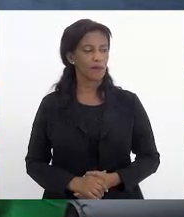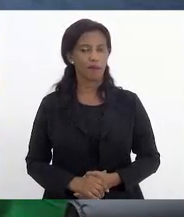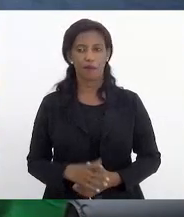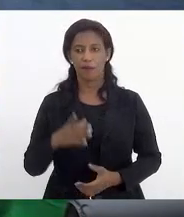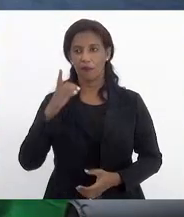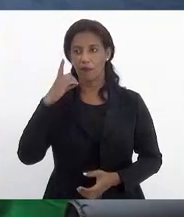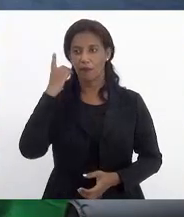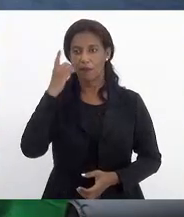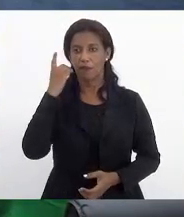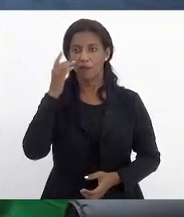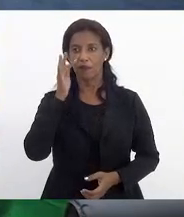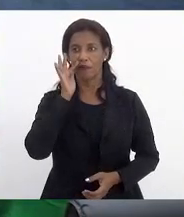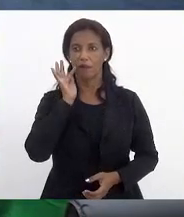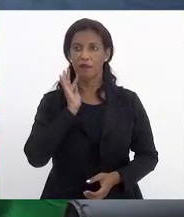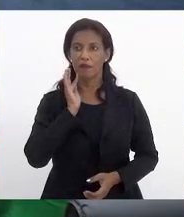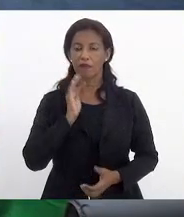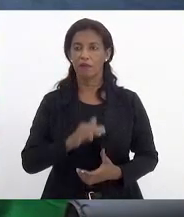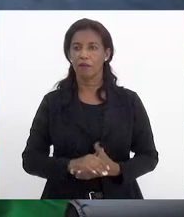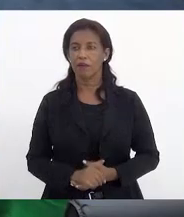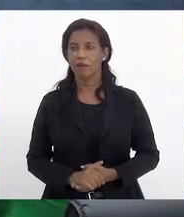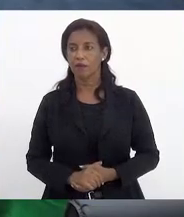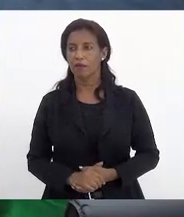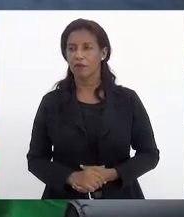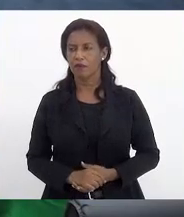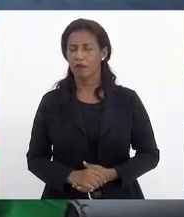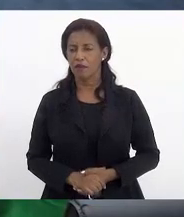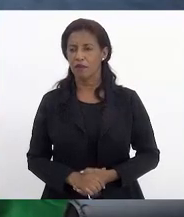Deputado Flávio Serafini.